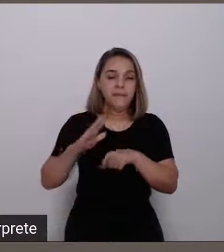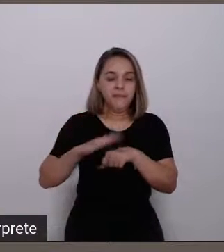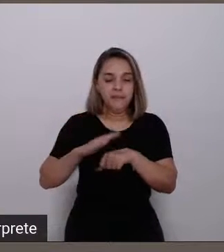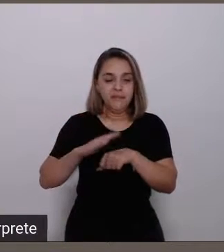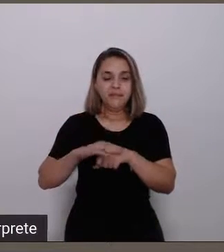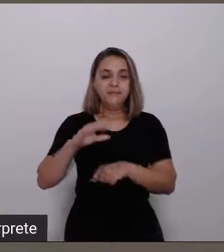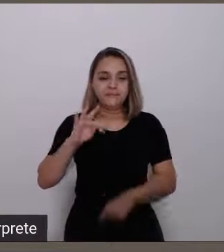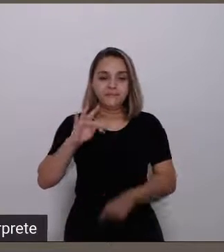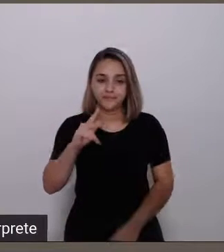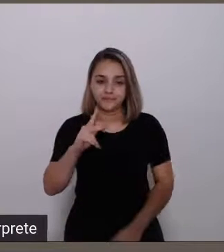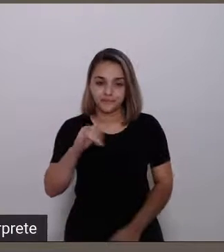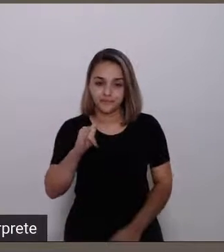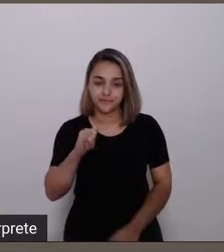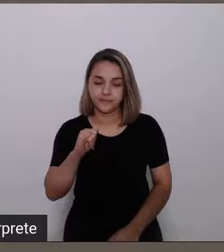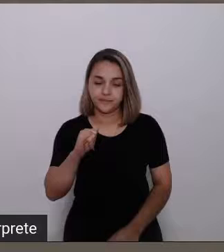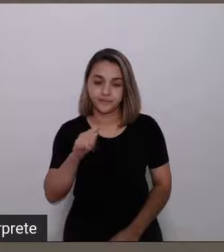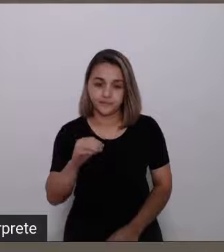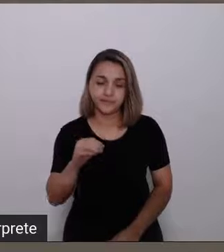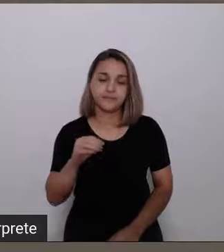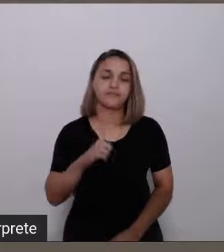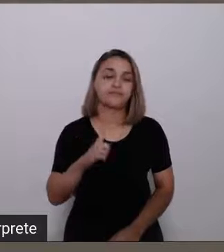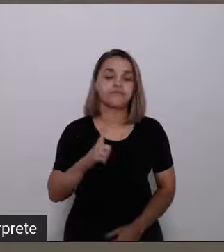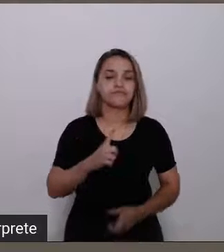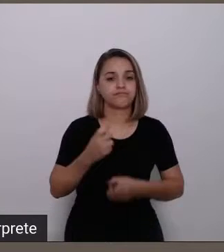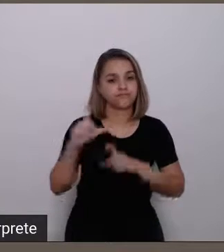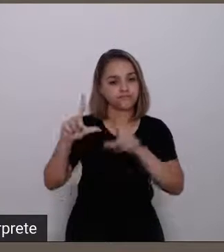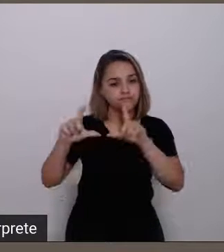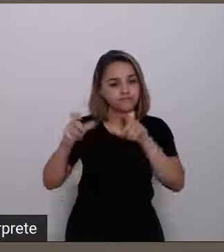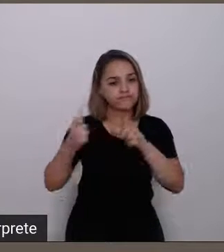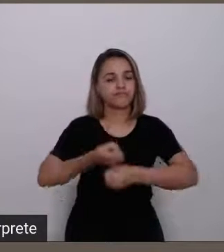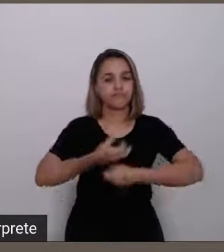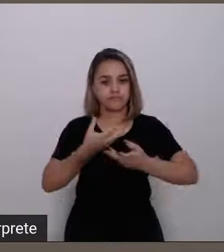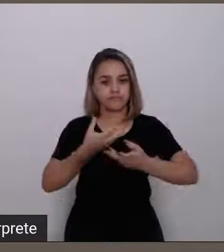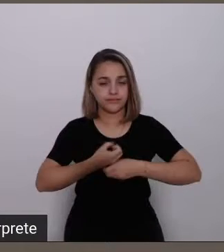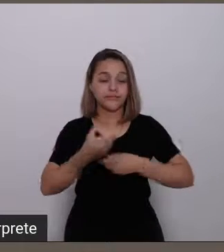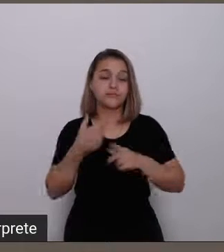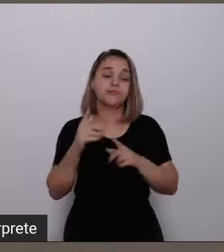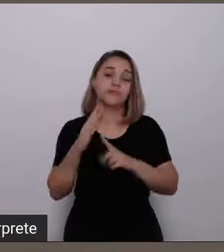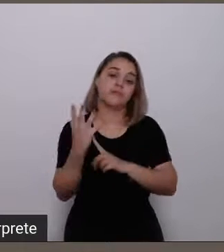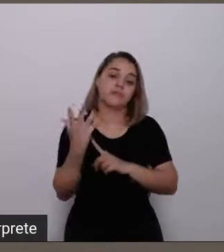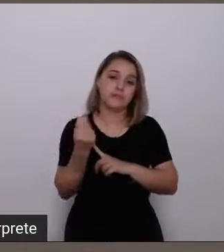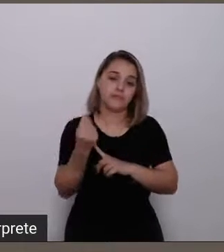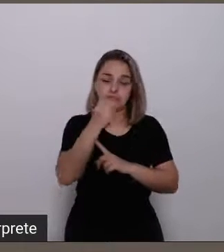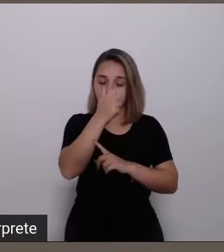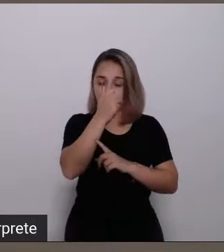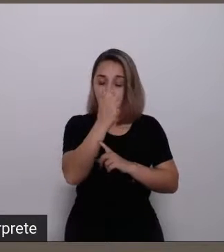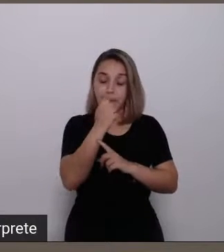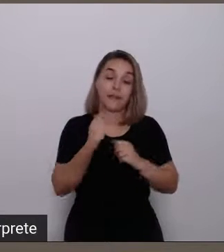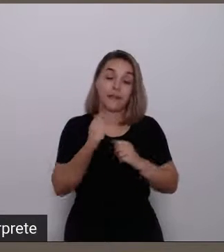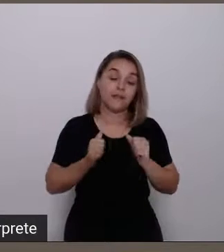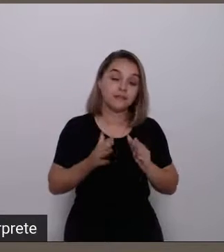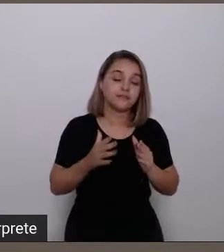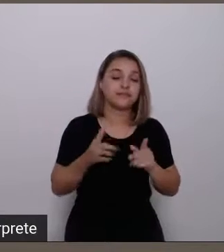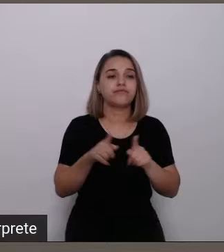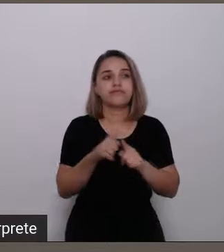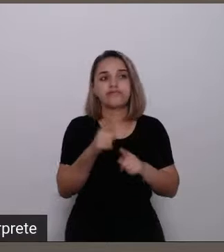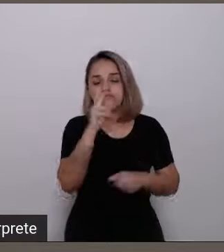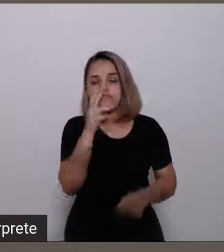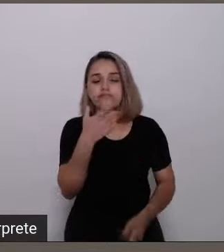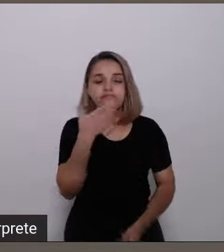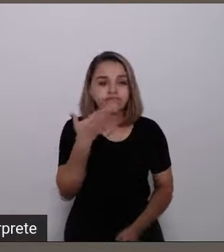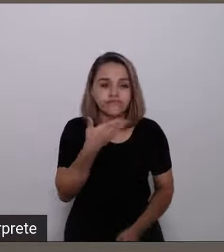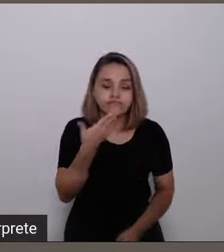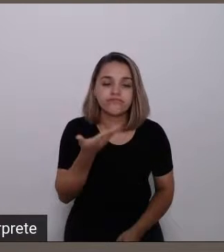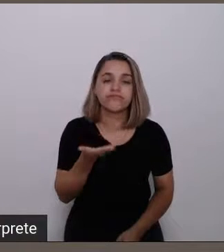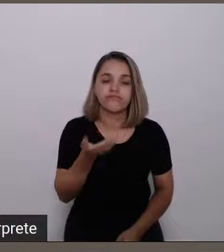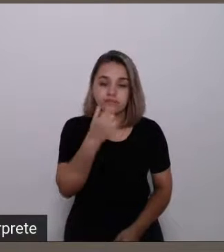poética, né, ligada ao cotidiano, essa invenção assim, artística a partir de uma coisa que também era aparentemente banal, e a gente tinha depois um sentido de moderno mais para frente, que